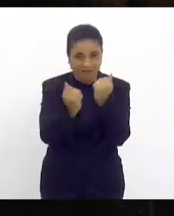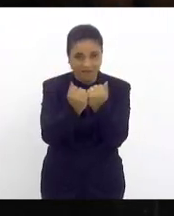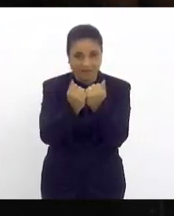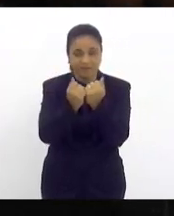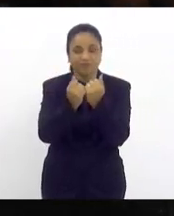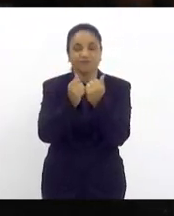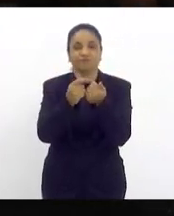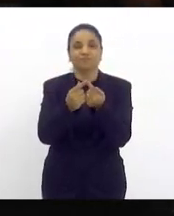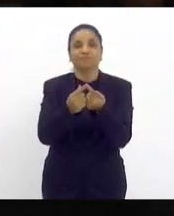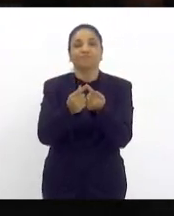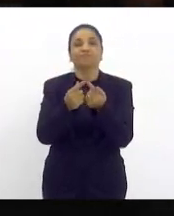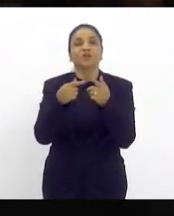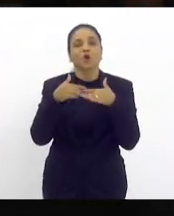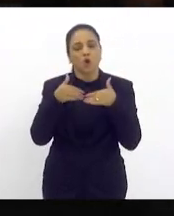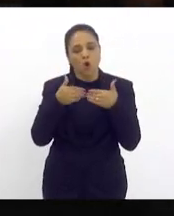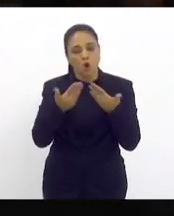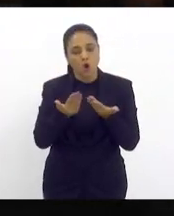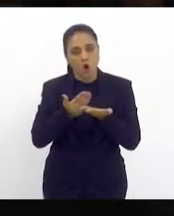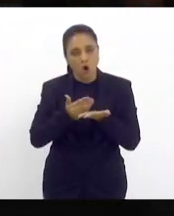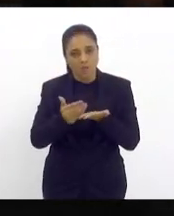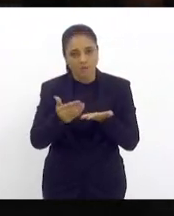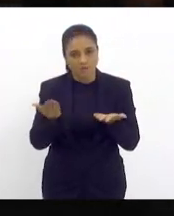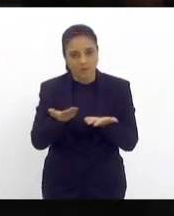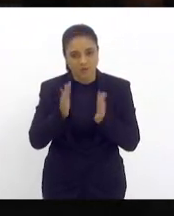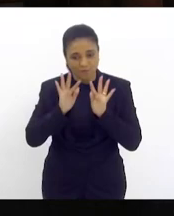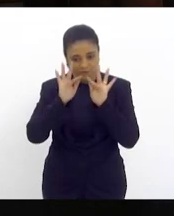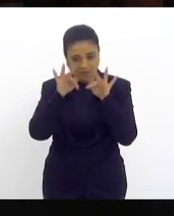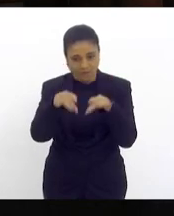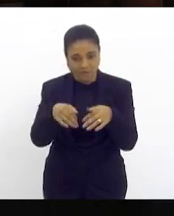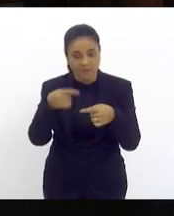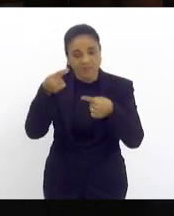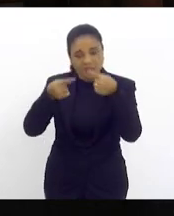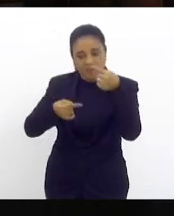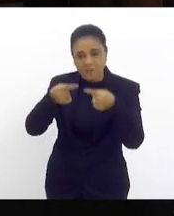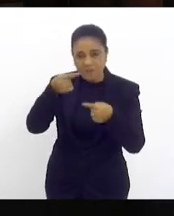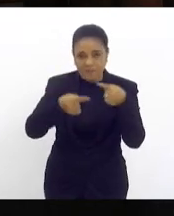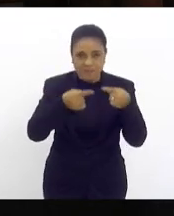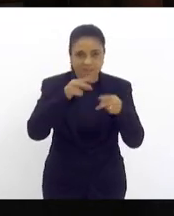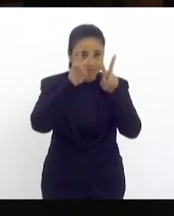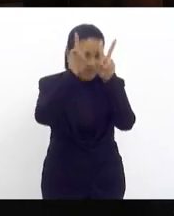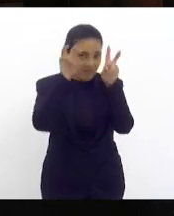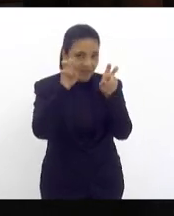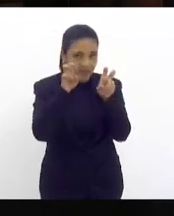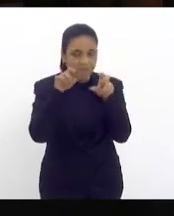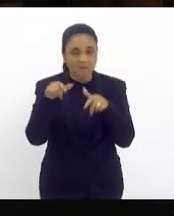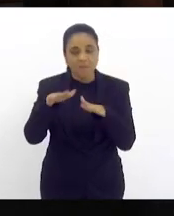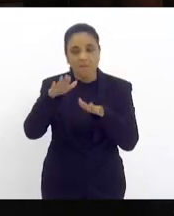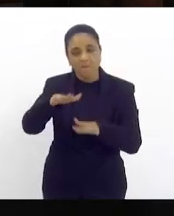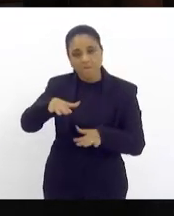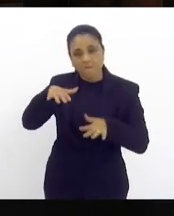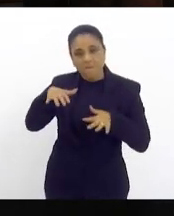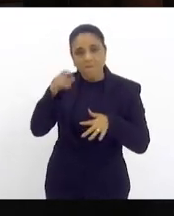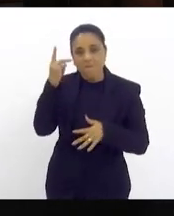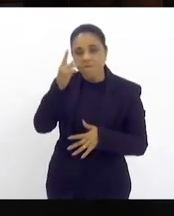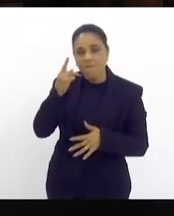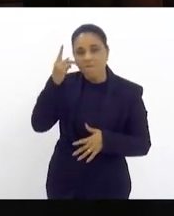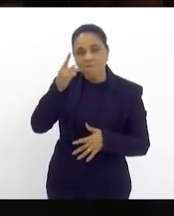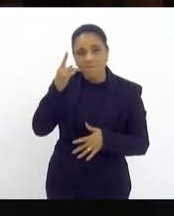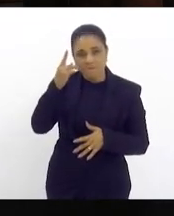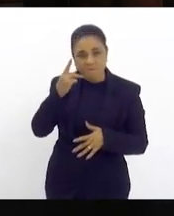agora o nosso expediente final para debater temas né para que os nossos parlamentares possam aqui trazer temas